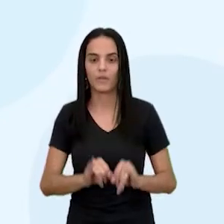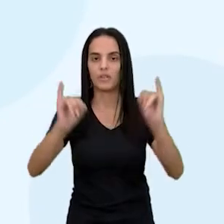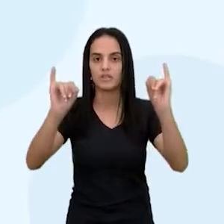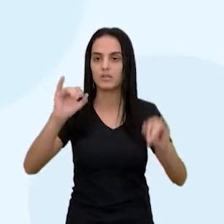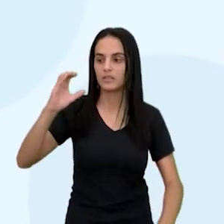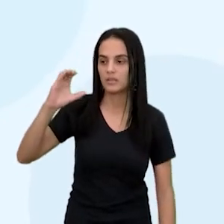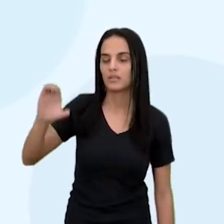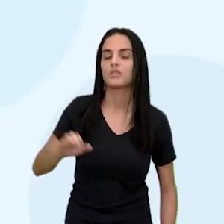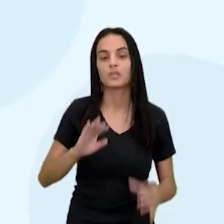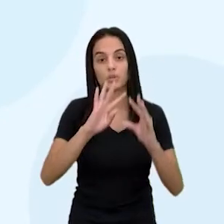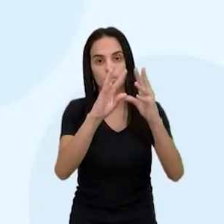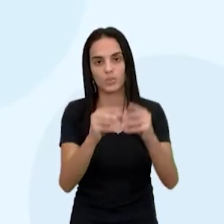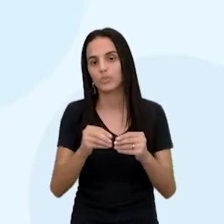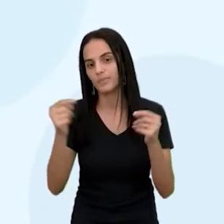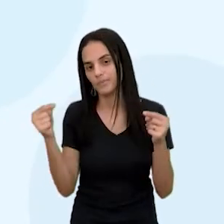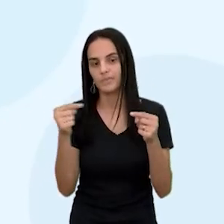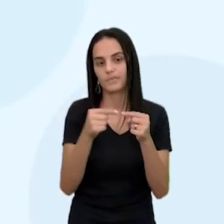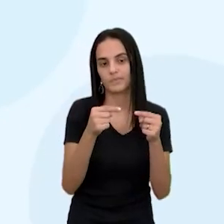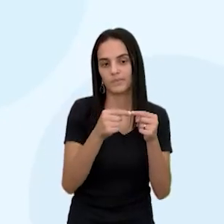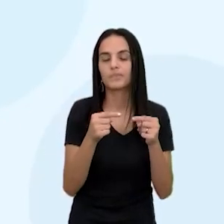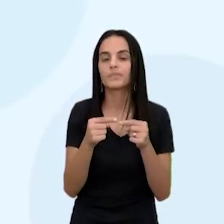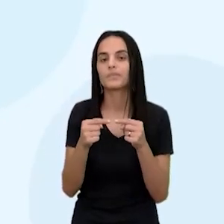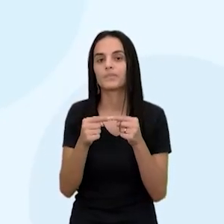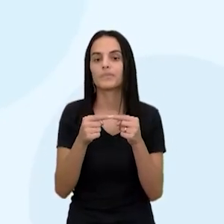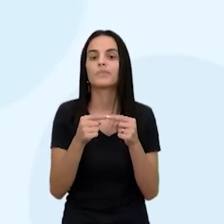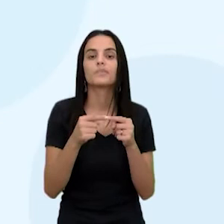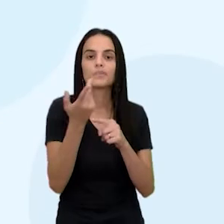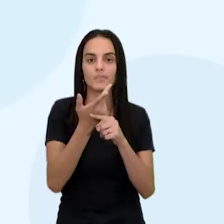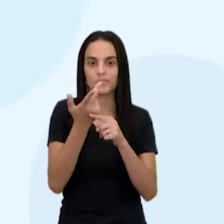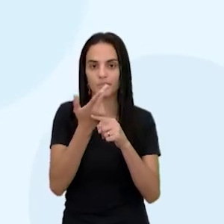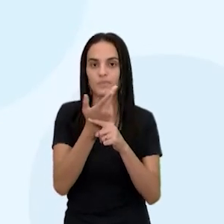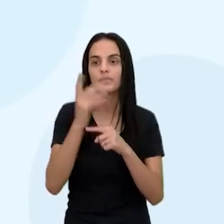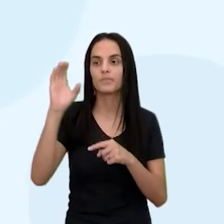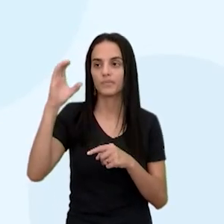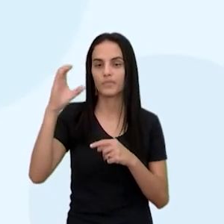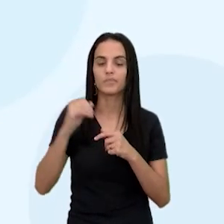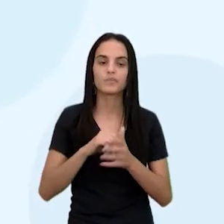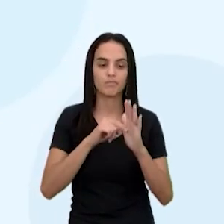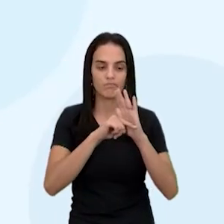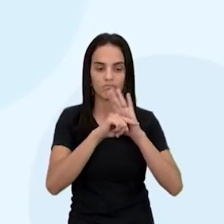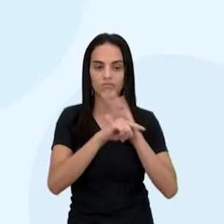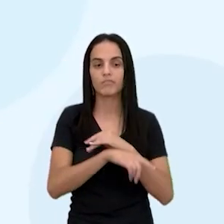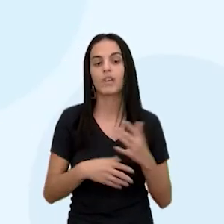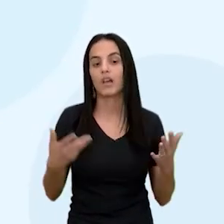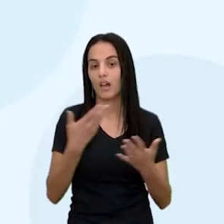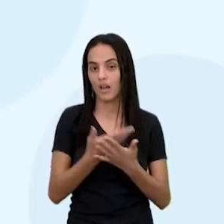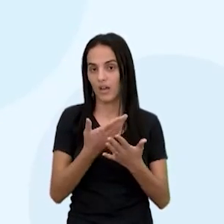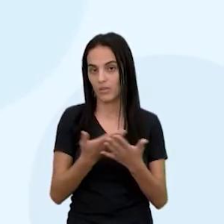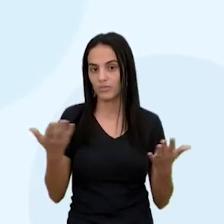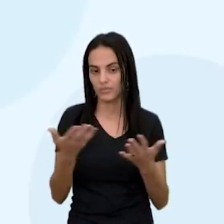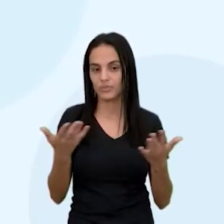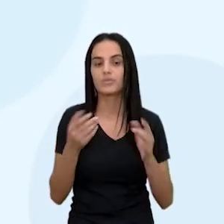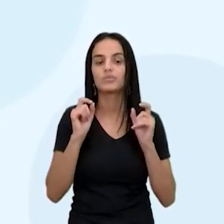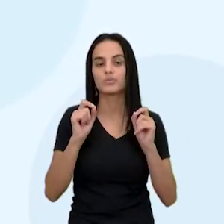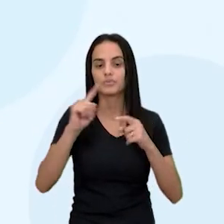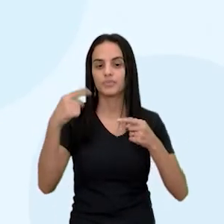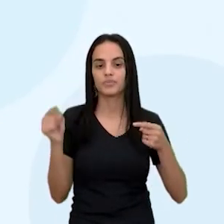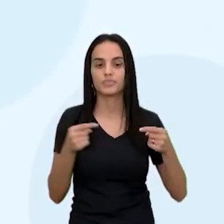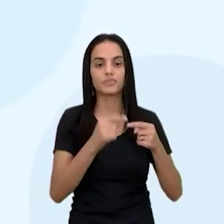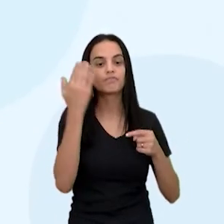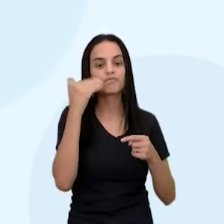imaginam que tecnologia seria só algo digital, algo muito contemporâneo, mas quando lá